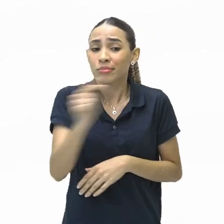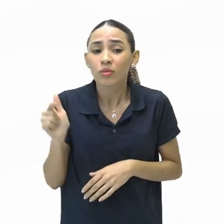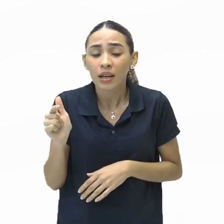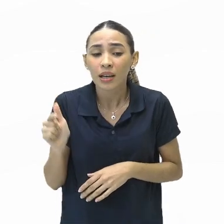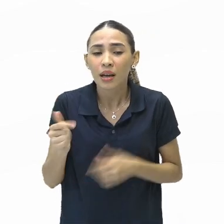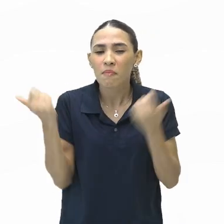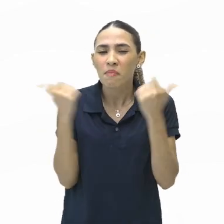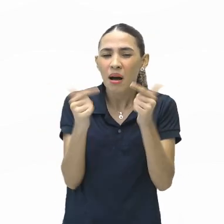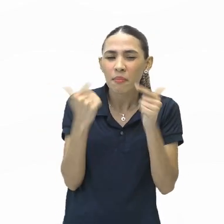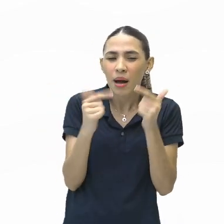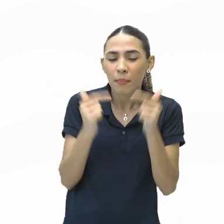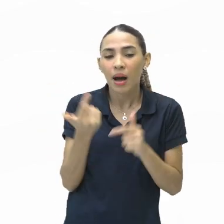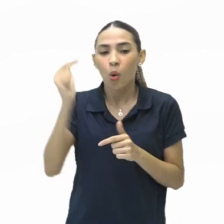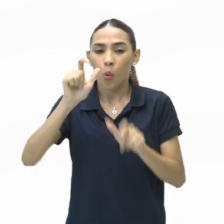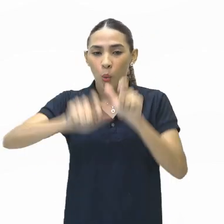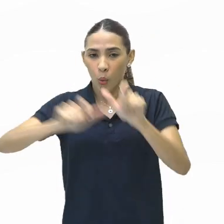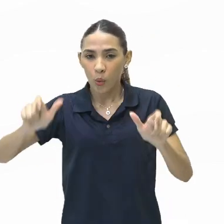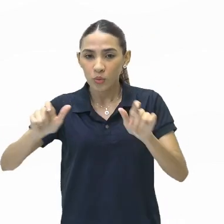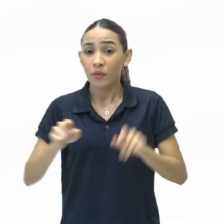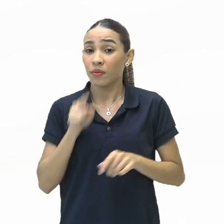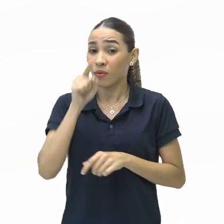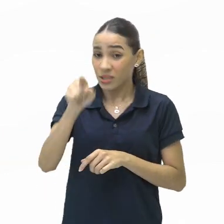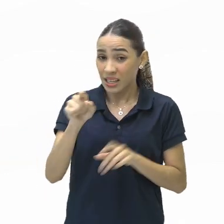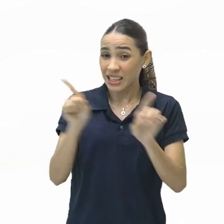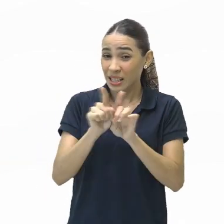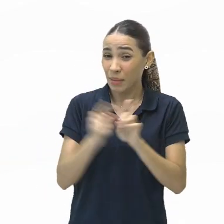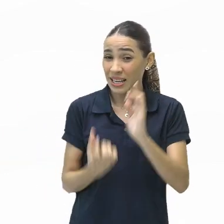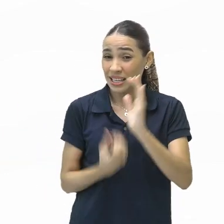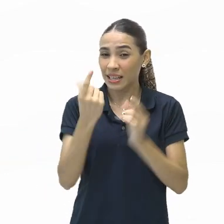nome, que zomba dos outros, você que